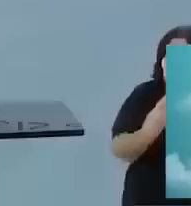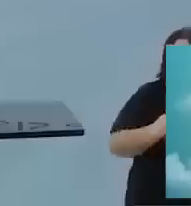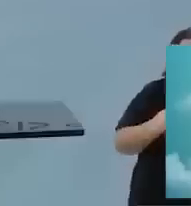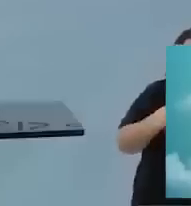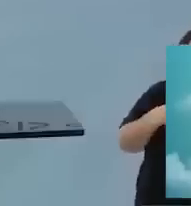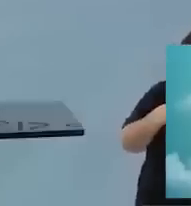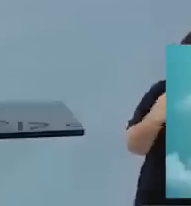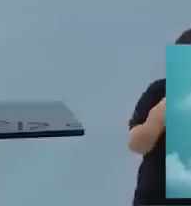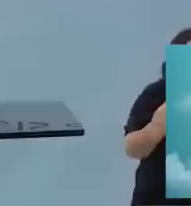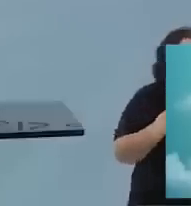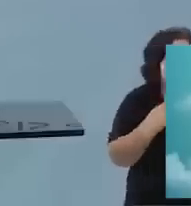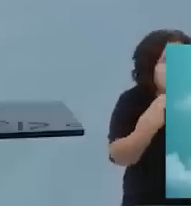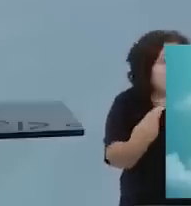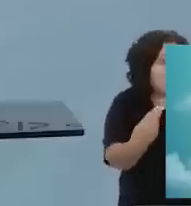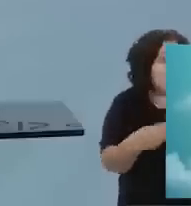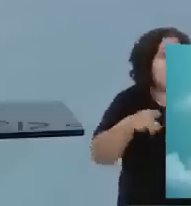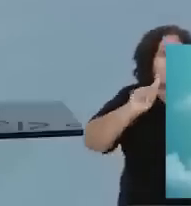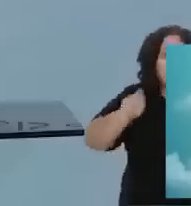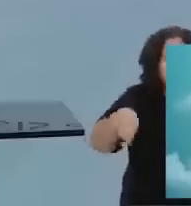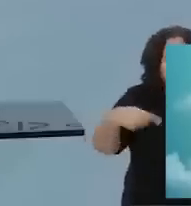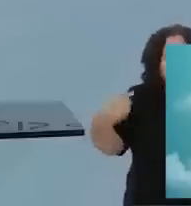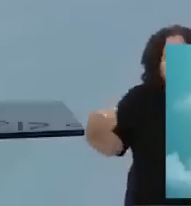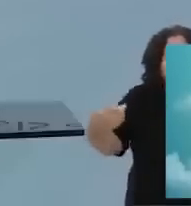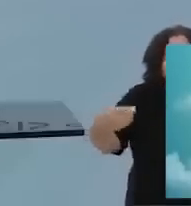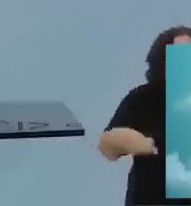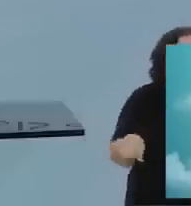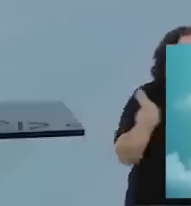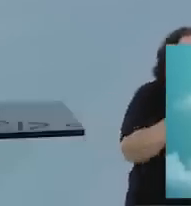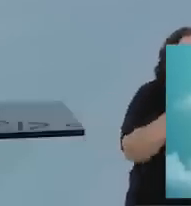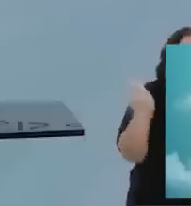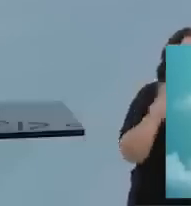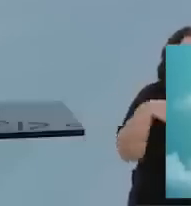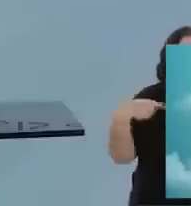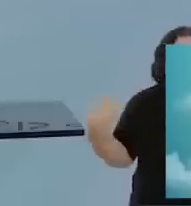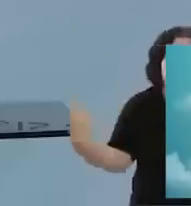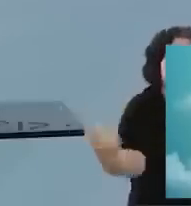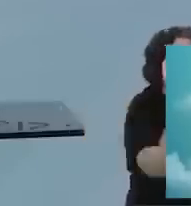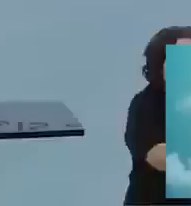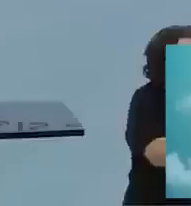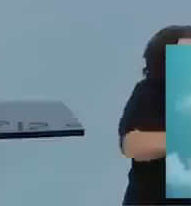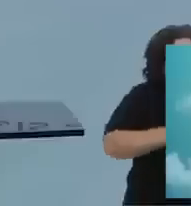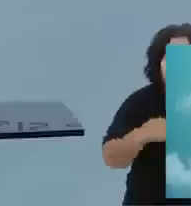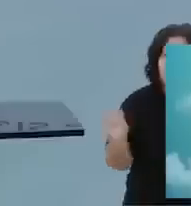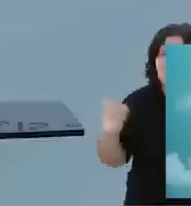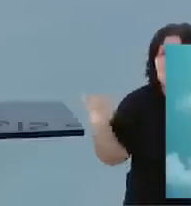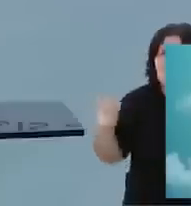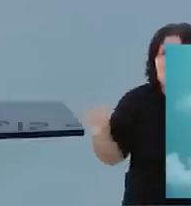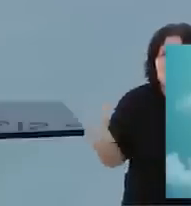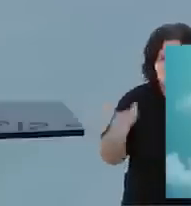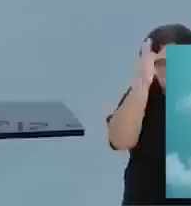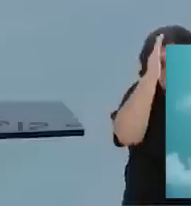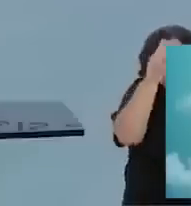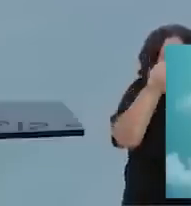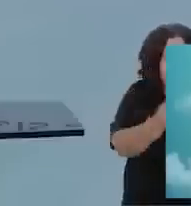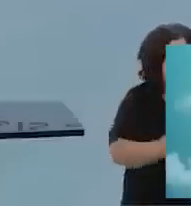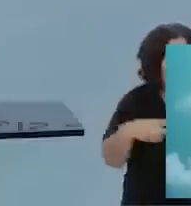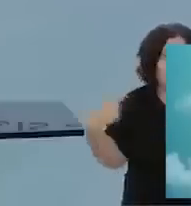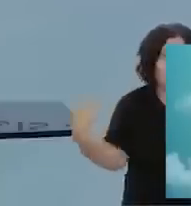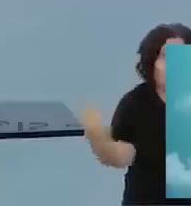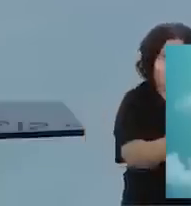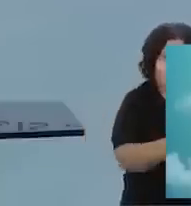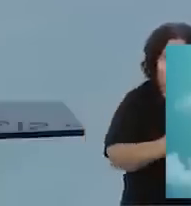autoimagem. Depois Paulo trata do relacionamento que você tem com seus irmãos na fé, como deve ter amor